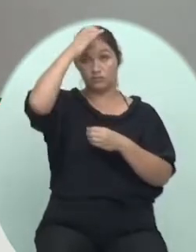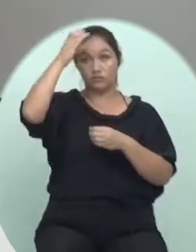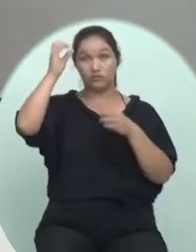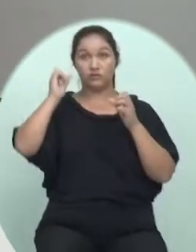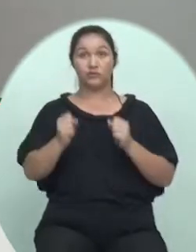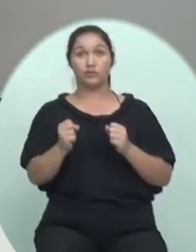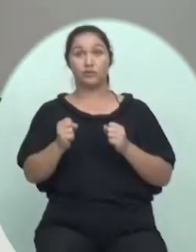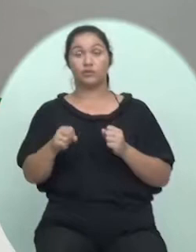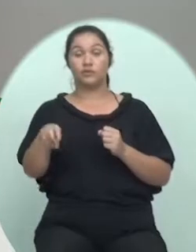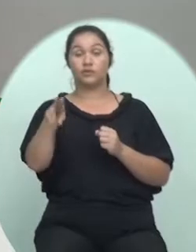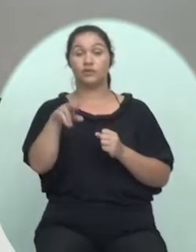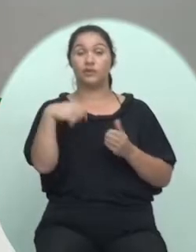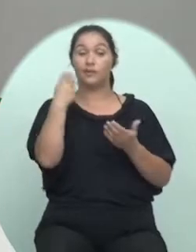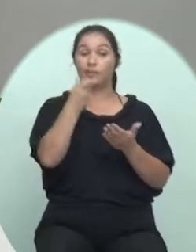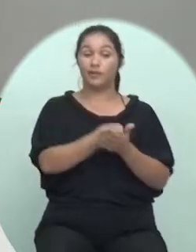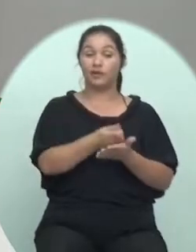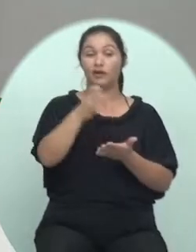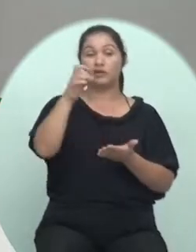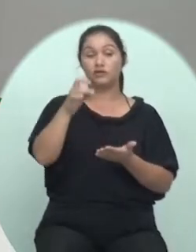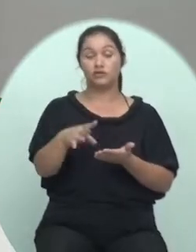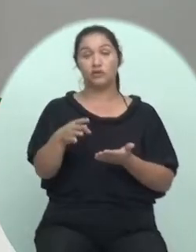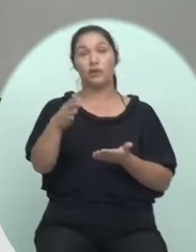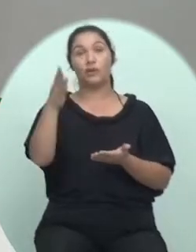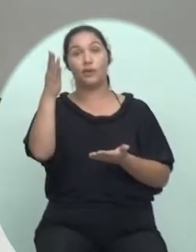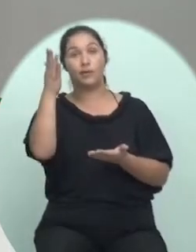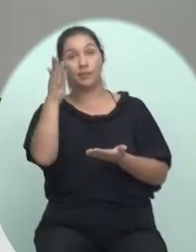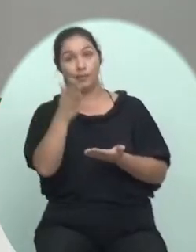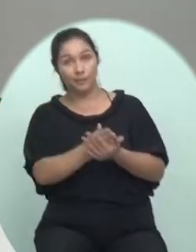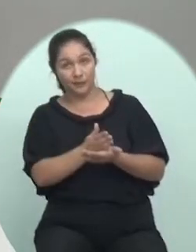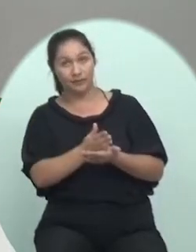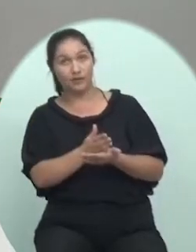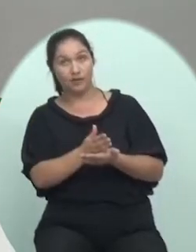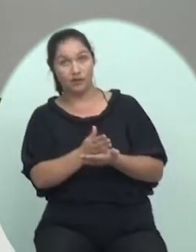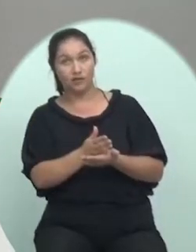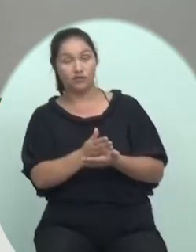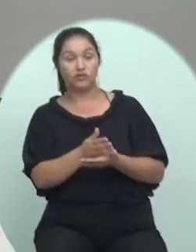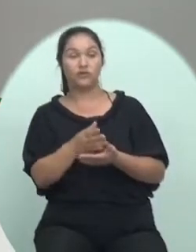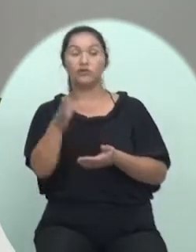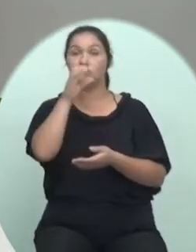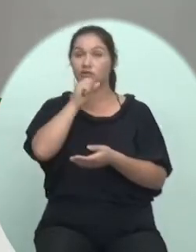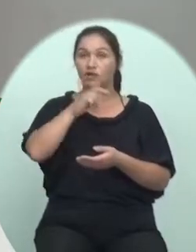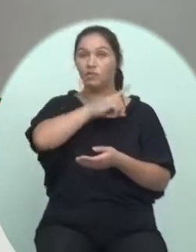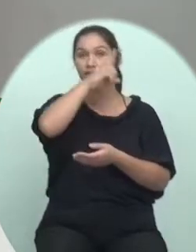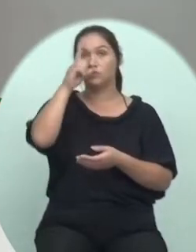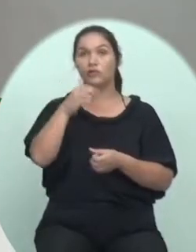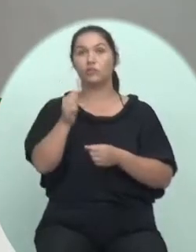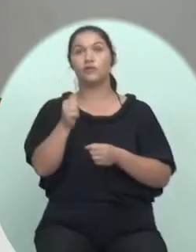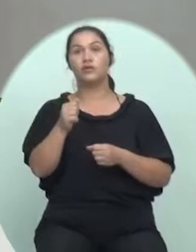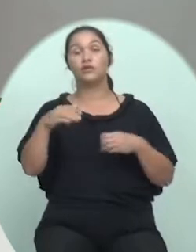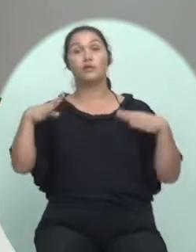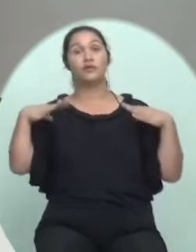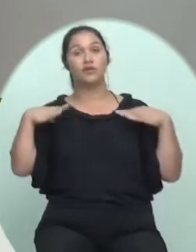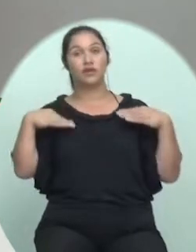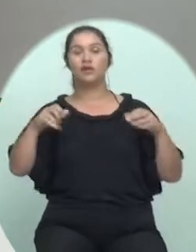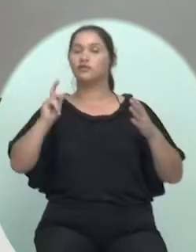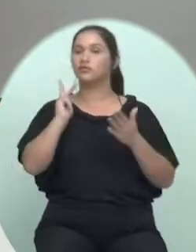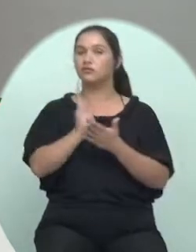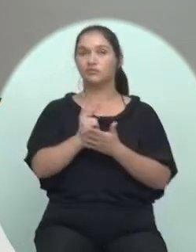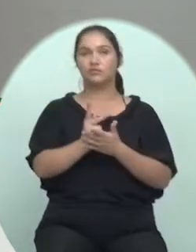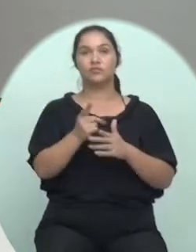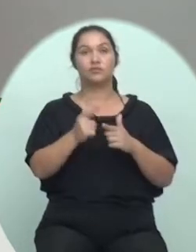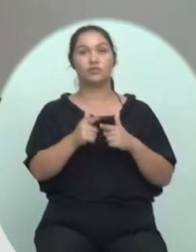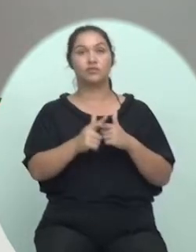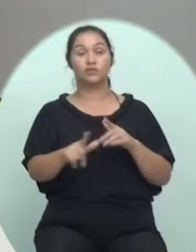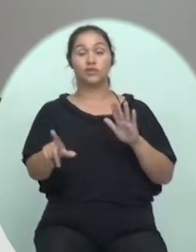metade do valor aos sábados, domingos e feriados, garantindo uma previsão que é o direito fundamental ao lazer, também previsto na Constituição